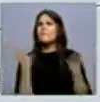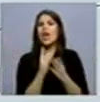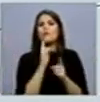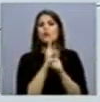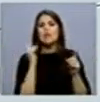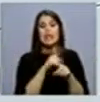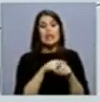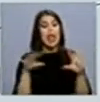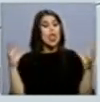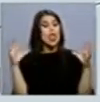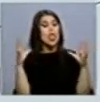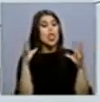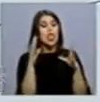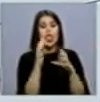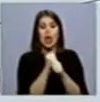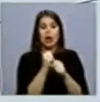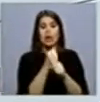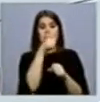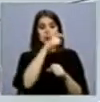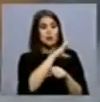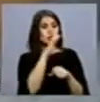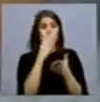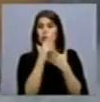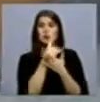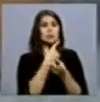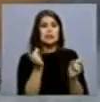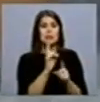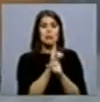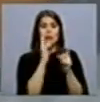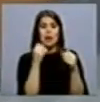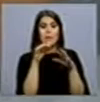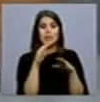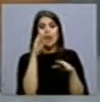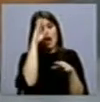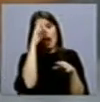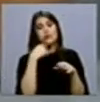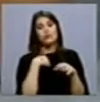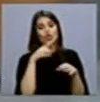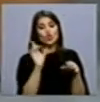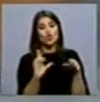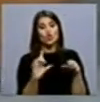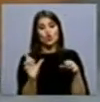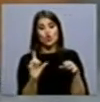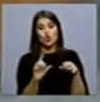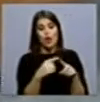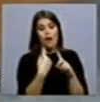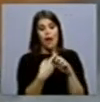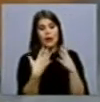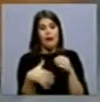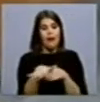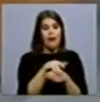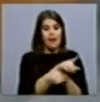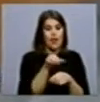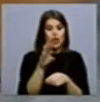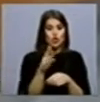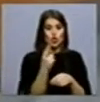a reduzir de tamanho. Os cientistas ainda não percebem muito bem porquê, mas sabemos que em julho deste ano a sonda Juno, que anda ali naquela zona de Júpiter,